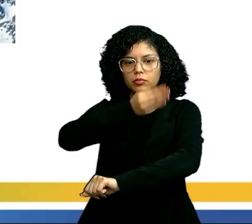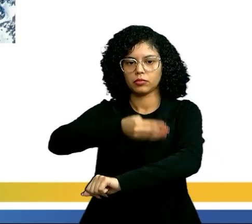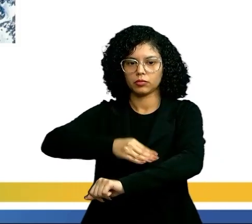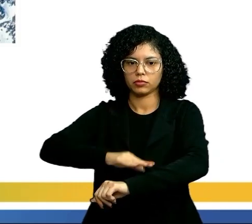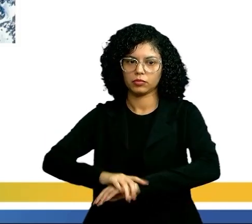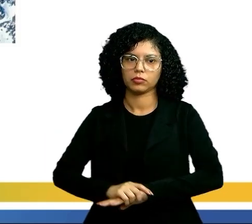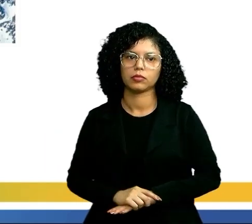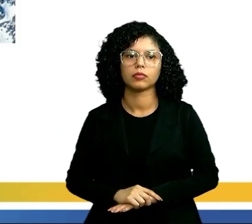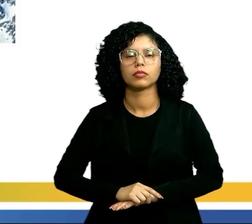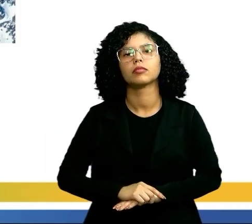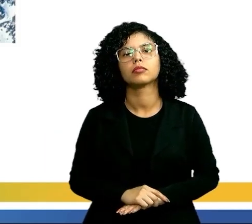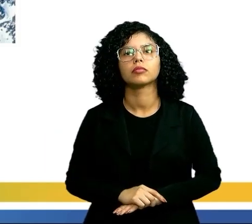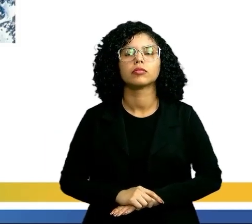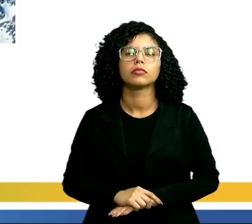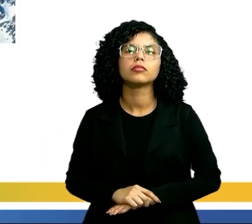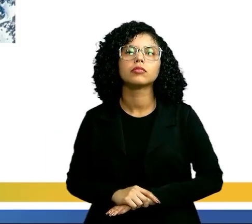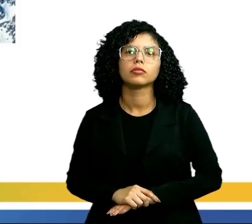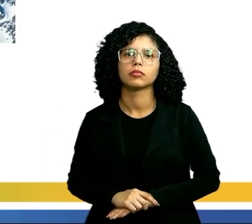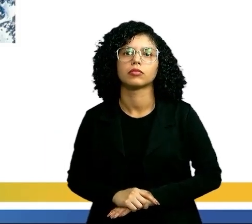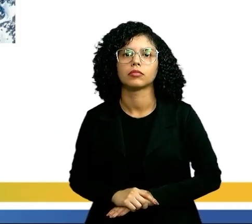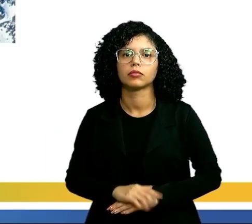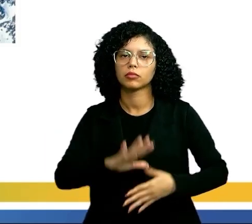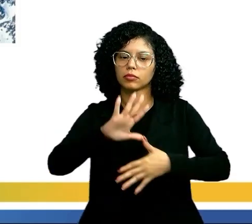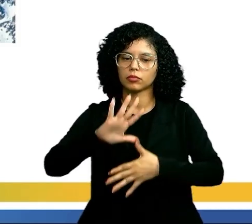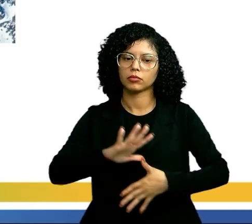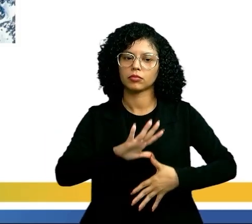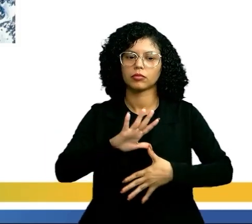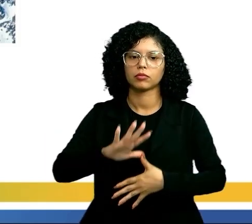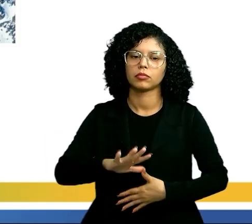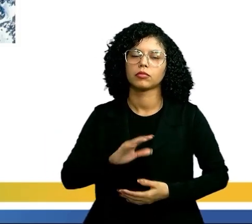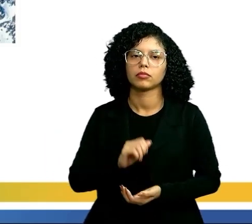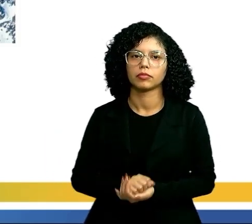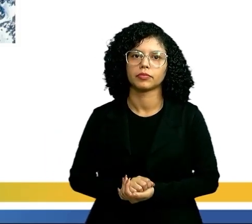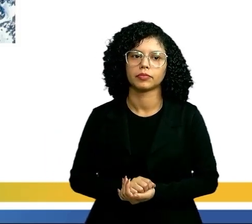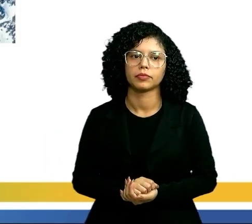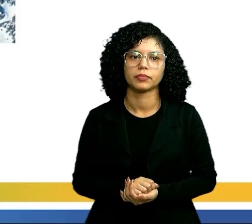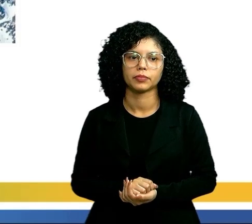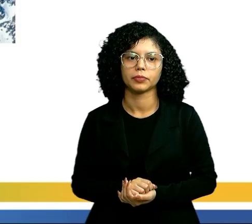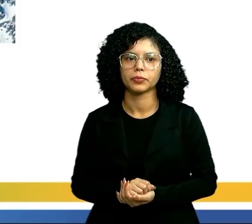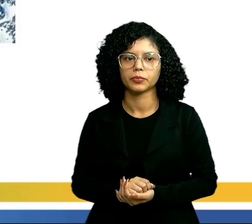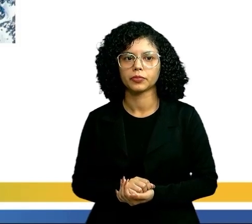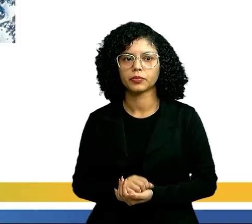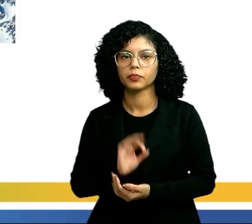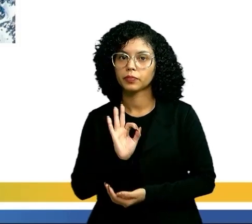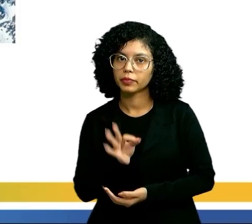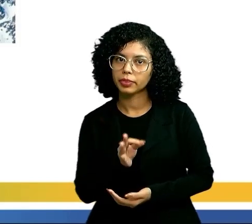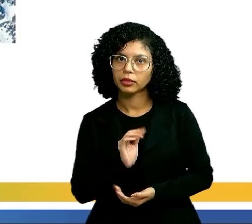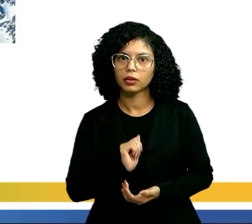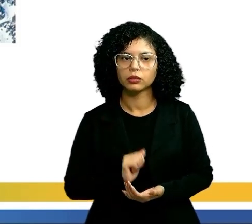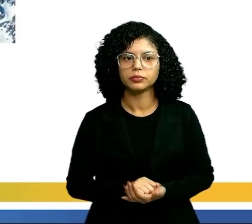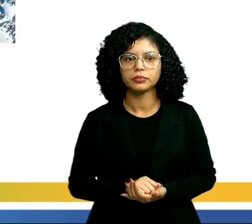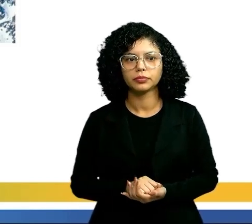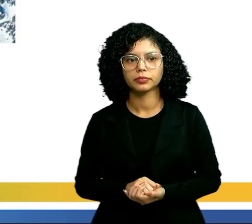cadeia montanhosa da nossa América, chamada Cordilheira dos Andes, certo?